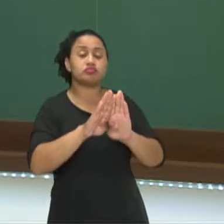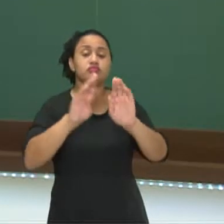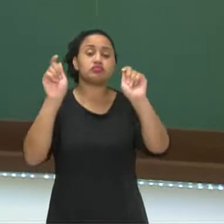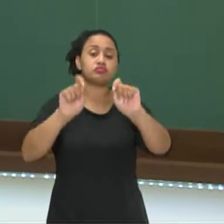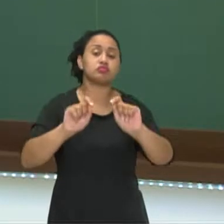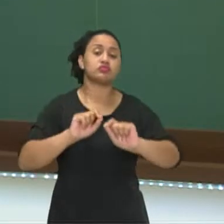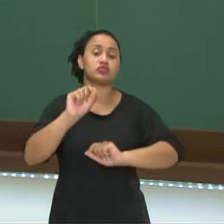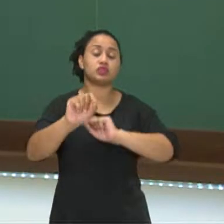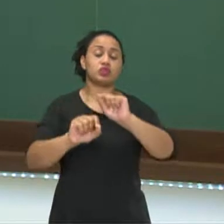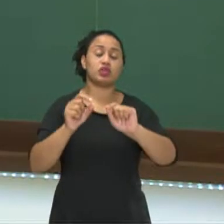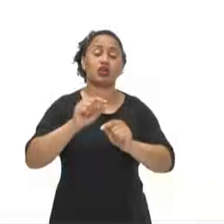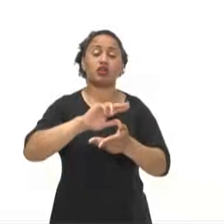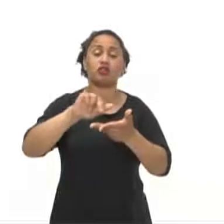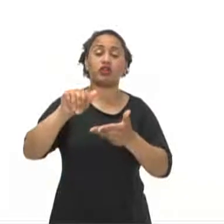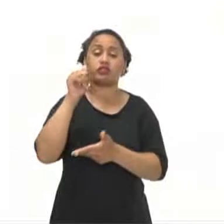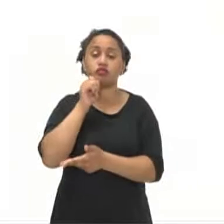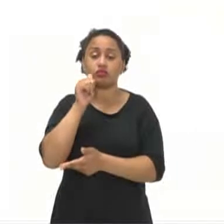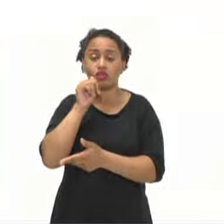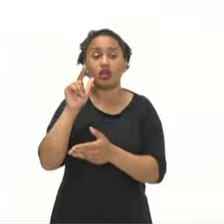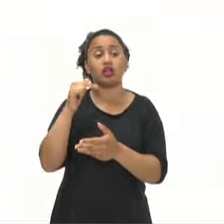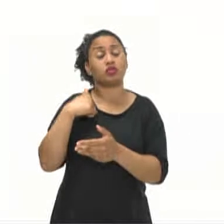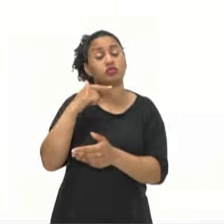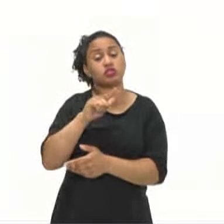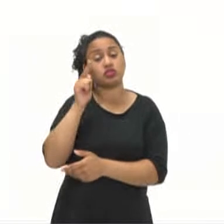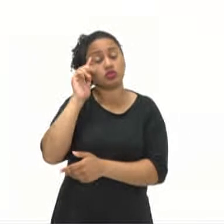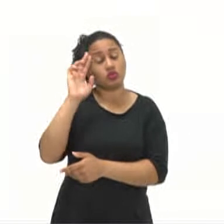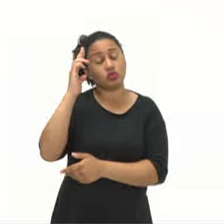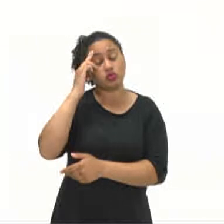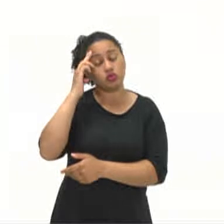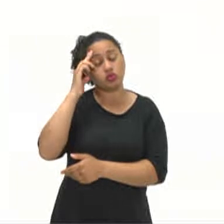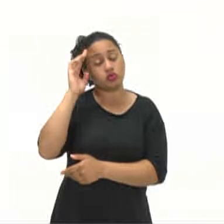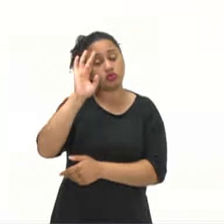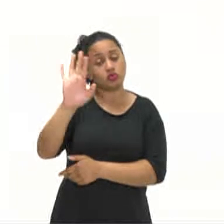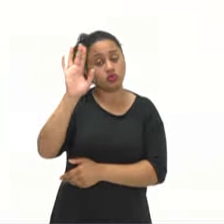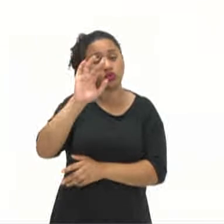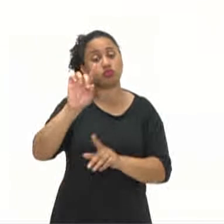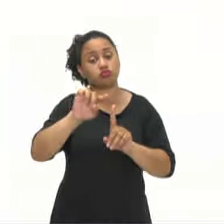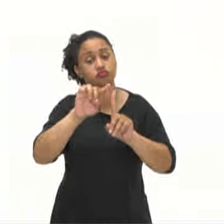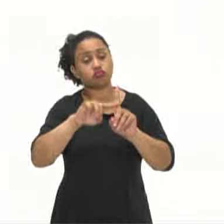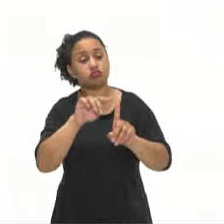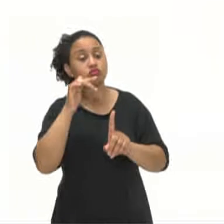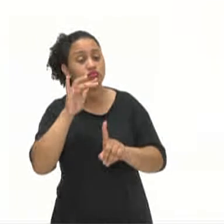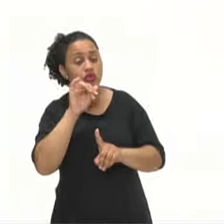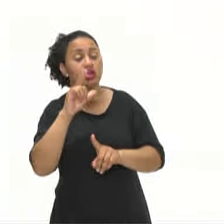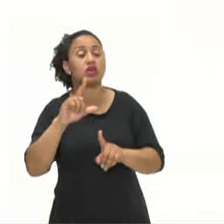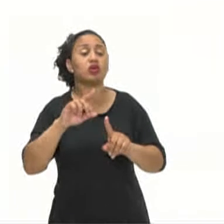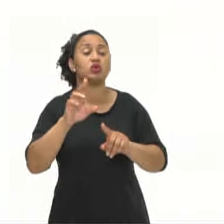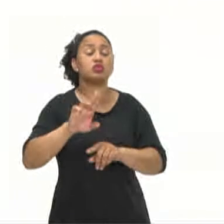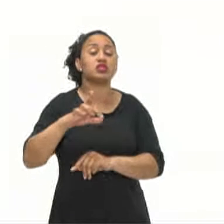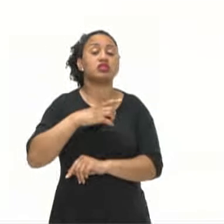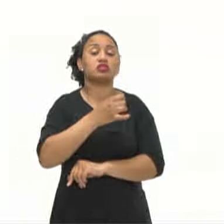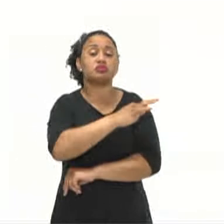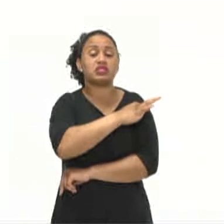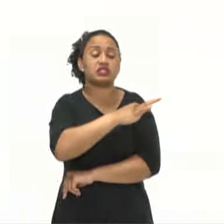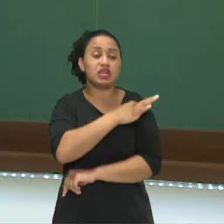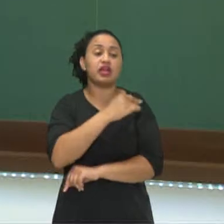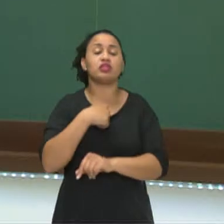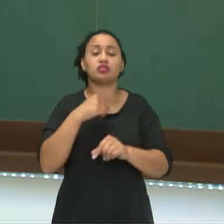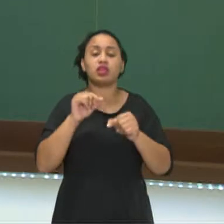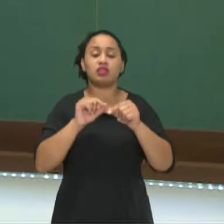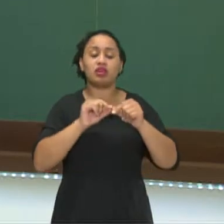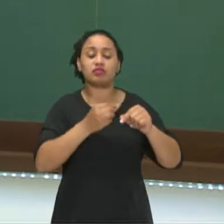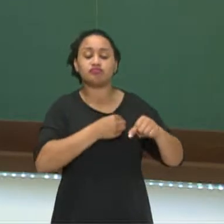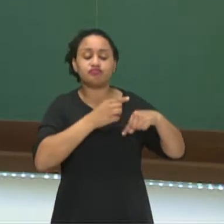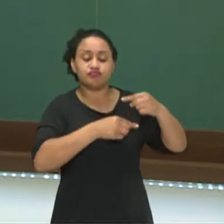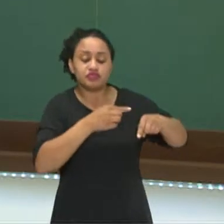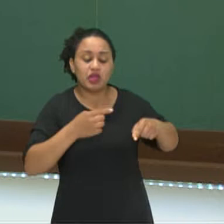possibilita que muitas mulheres realizem o sonho da maternidade através das técnicas de reprodução assistida. Então, o